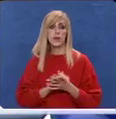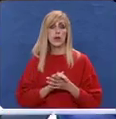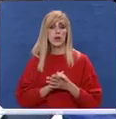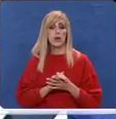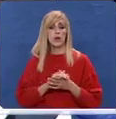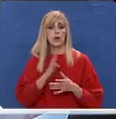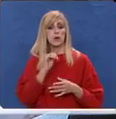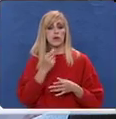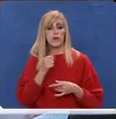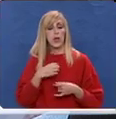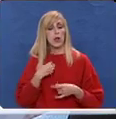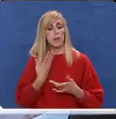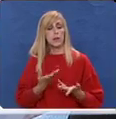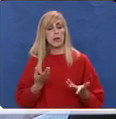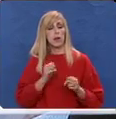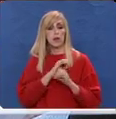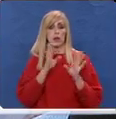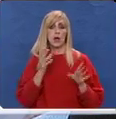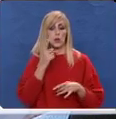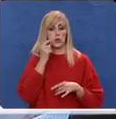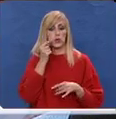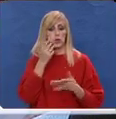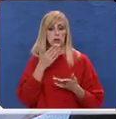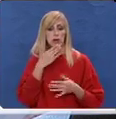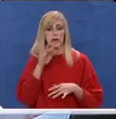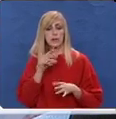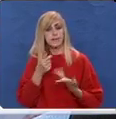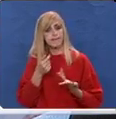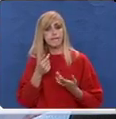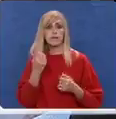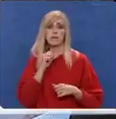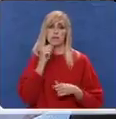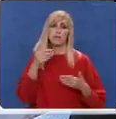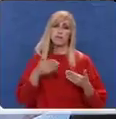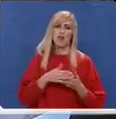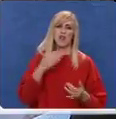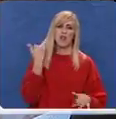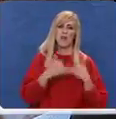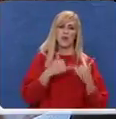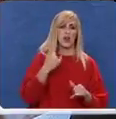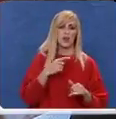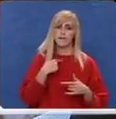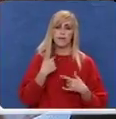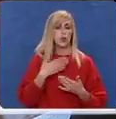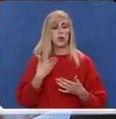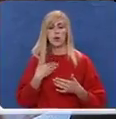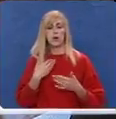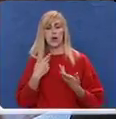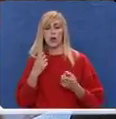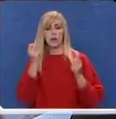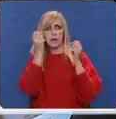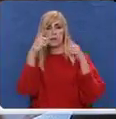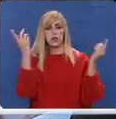é é do lamentável a um senhor vai treinar durante é uma moto muito violenta nem quero imaginar o que se imagina